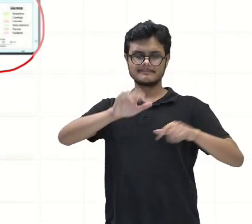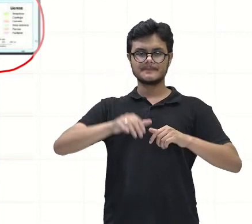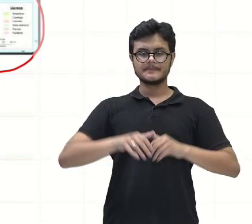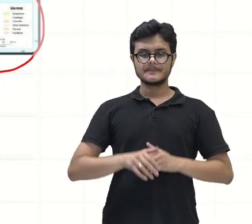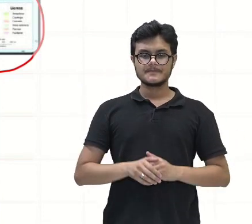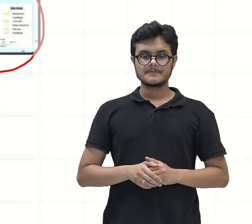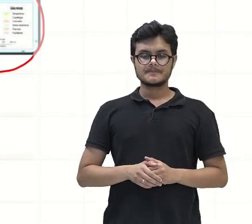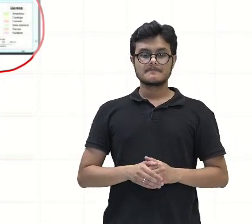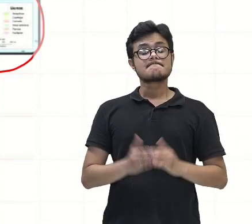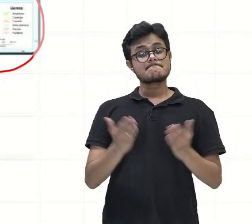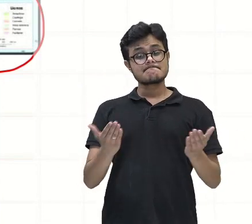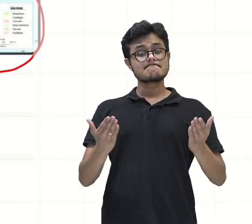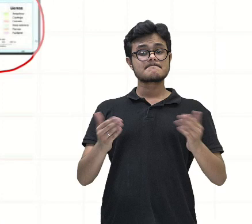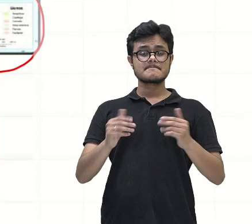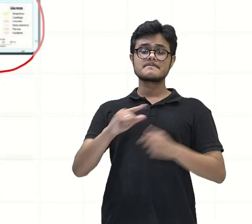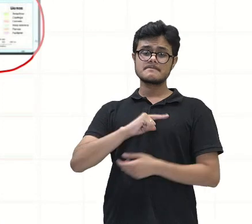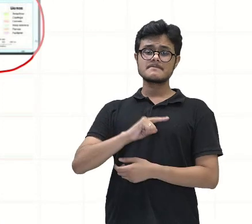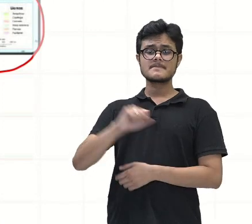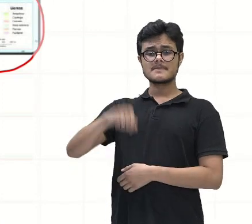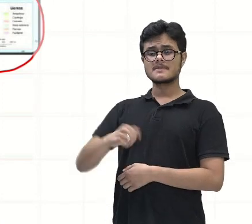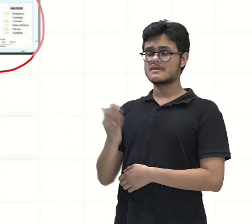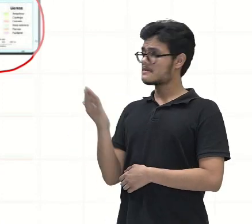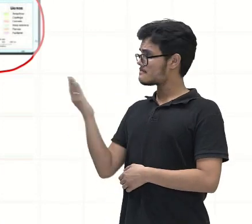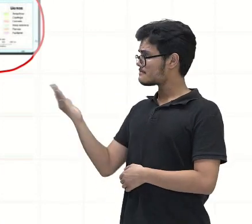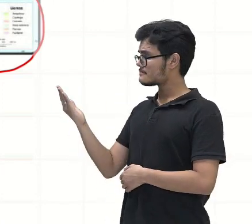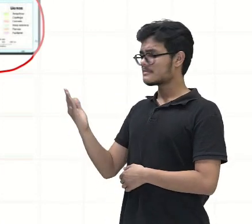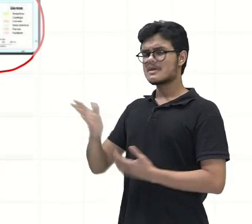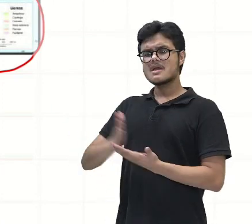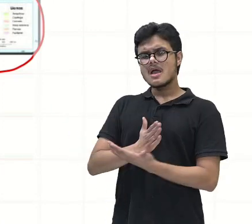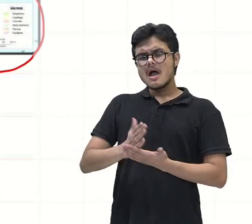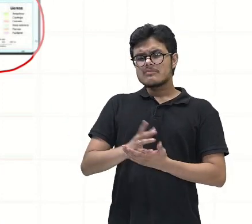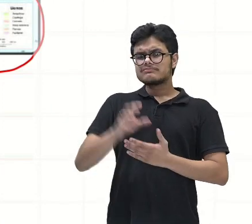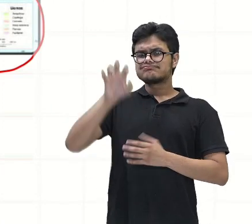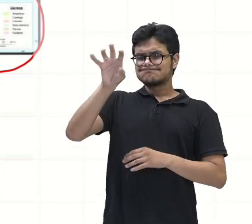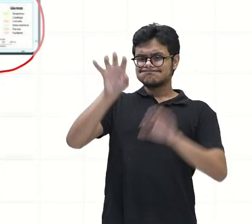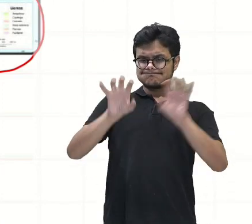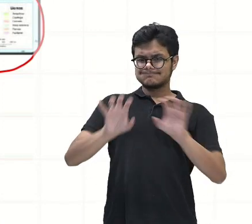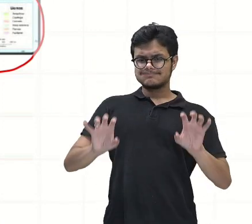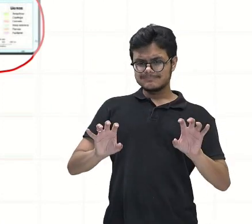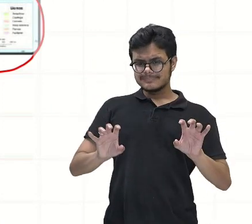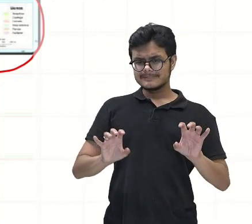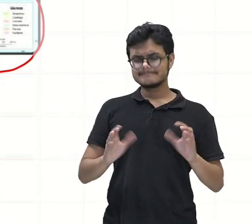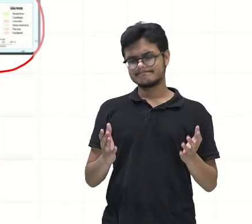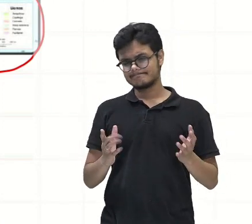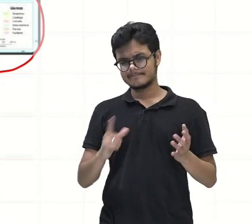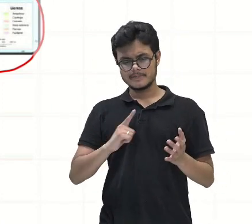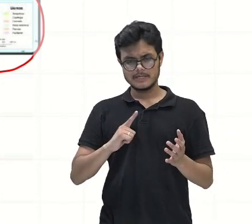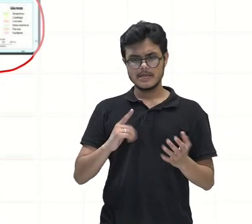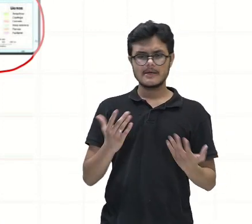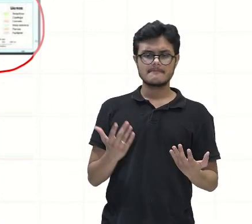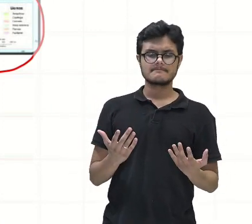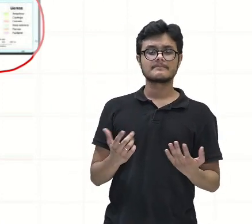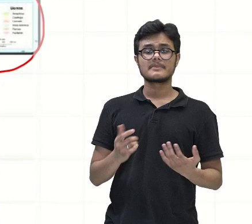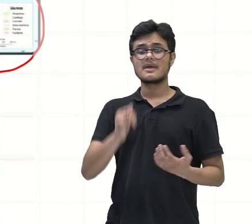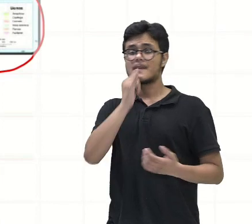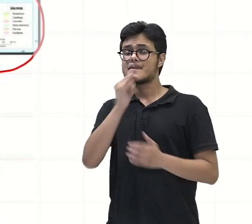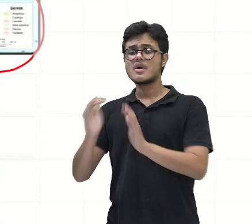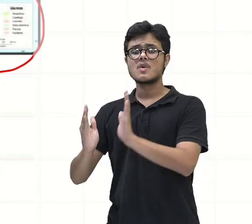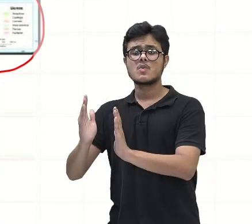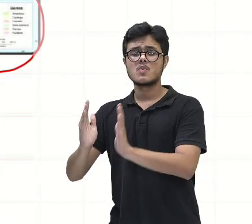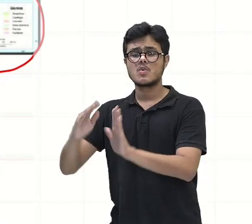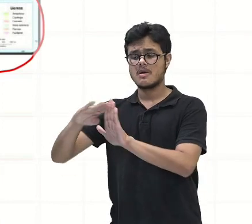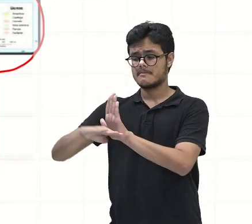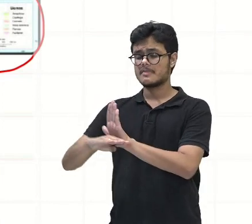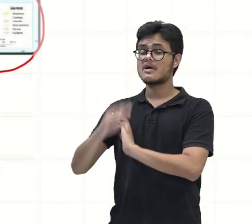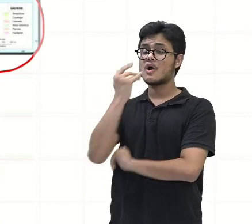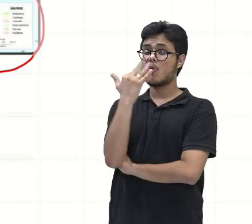mapa então Aqui nós temos os estabelecimentos agropecuários eles estão indicados na legenda pela